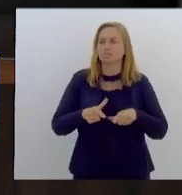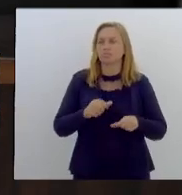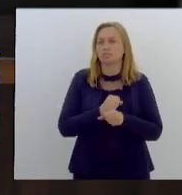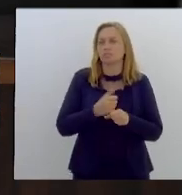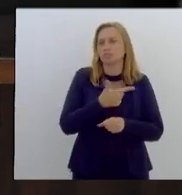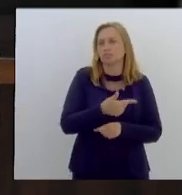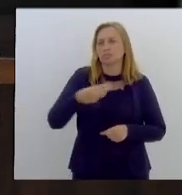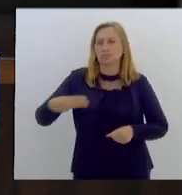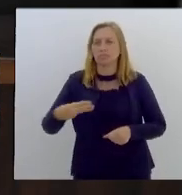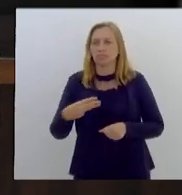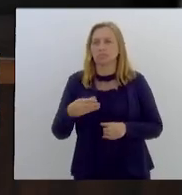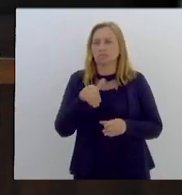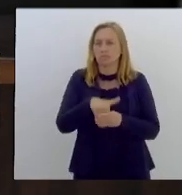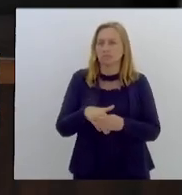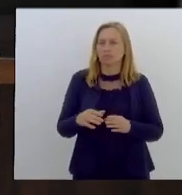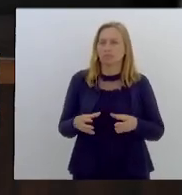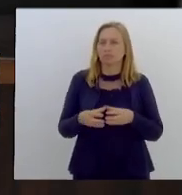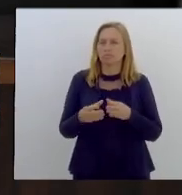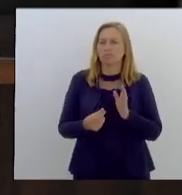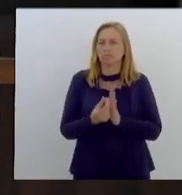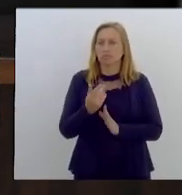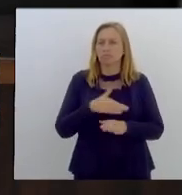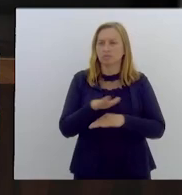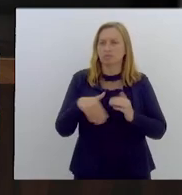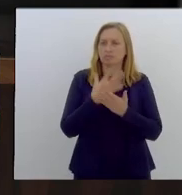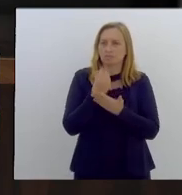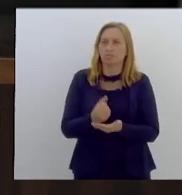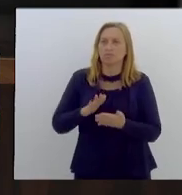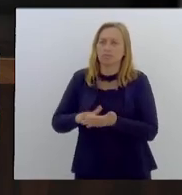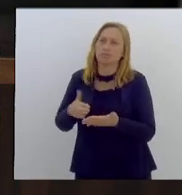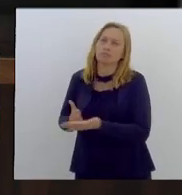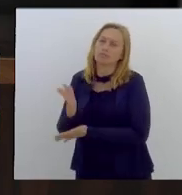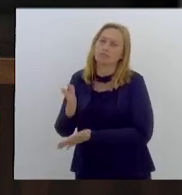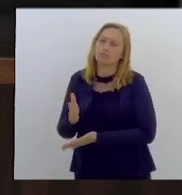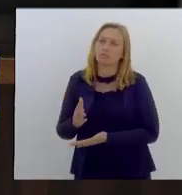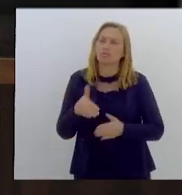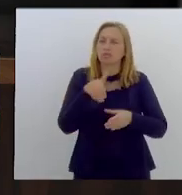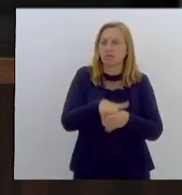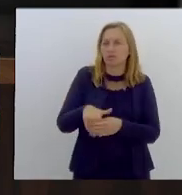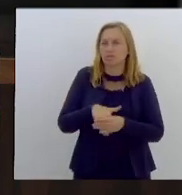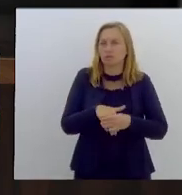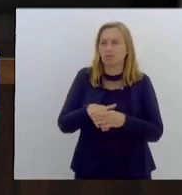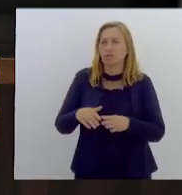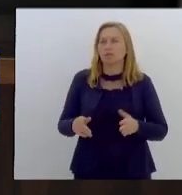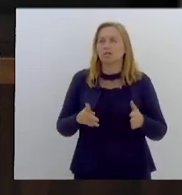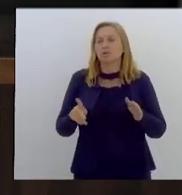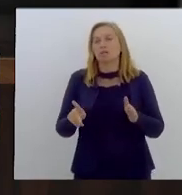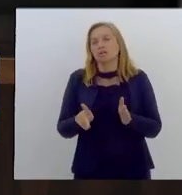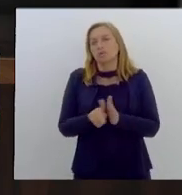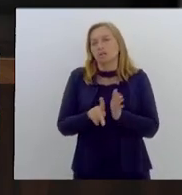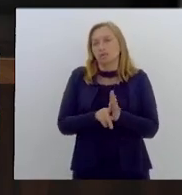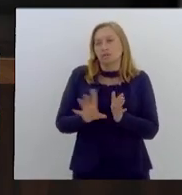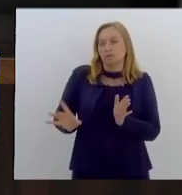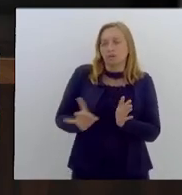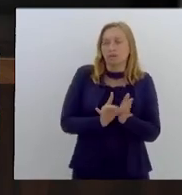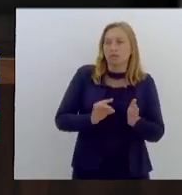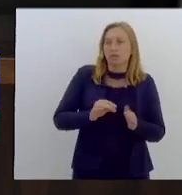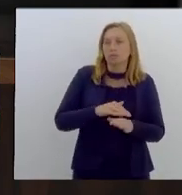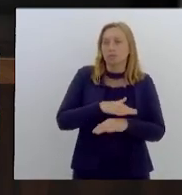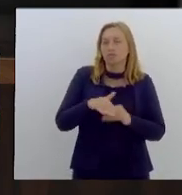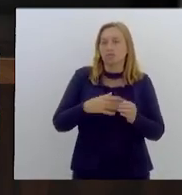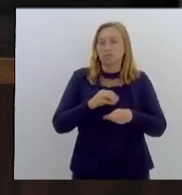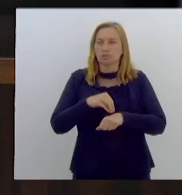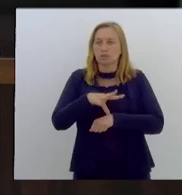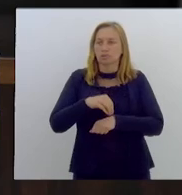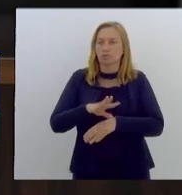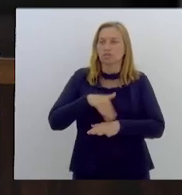Então, em votação, parecer da Comissão de Orçamento. Senhores que aprovam, permaneçam como estão, aprovado. Em votação, projeto assim emendado, salvo os destaques.